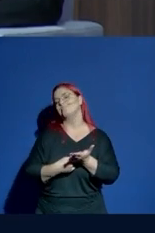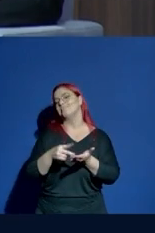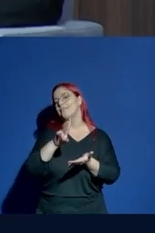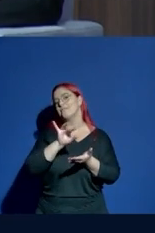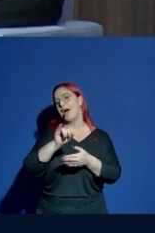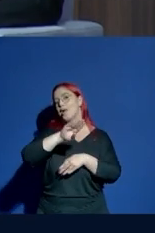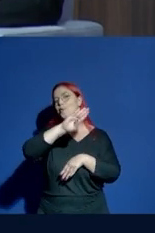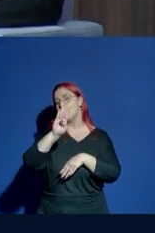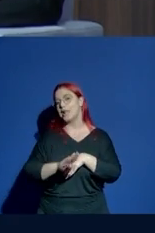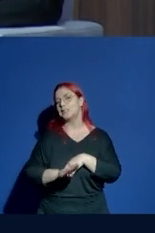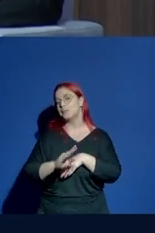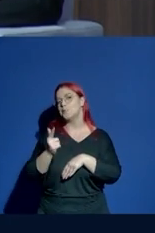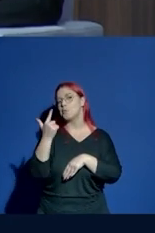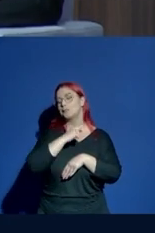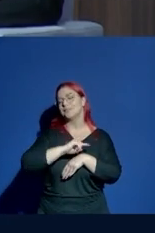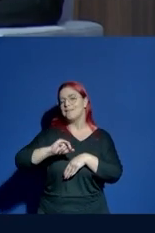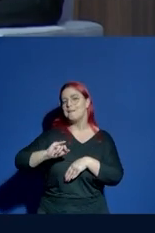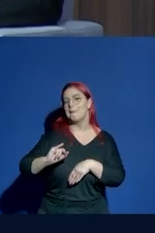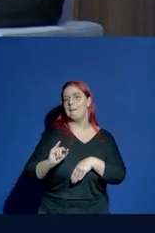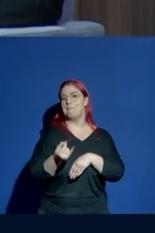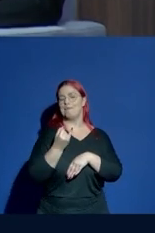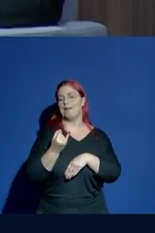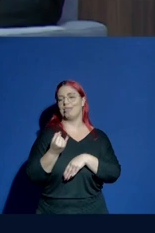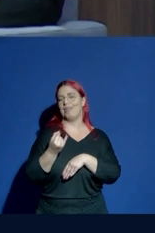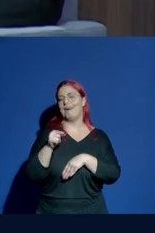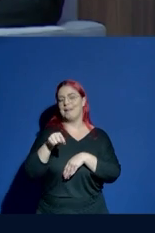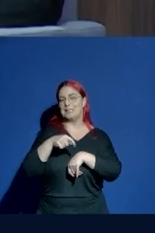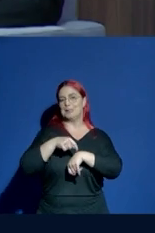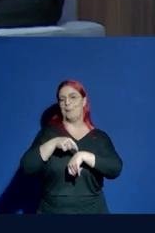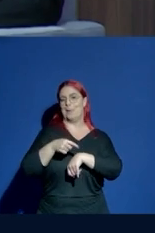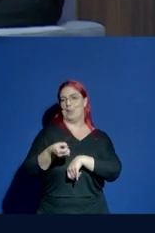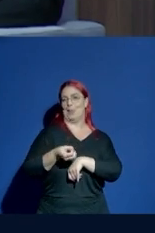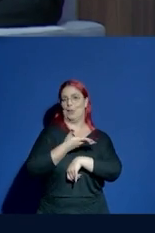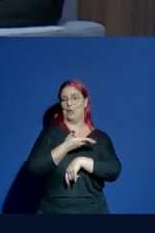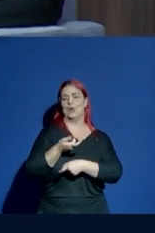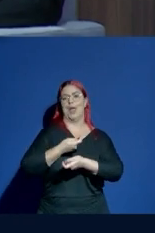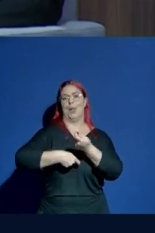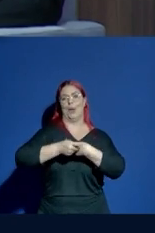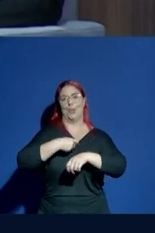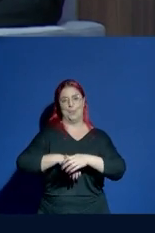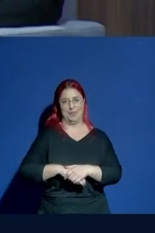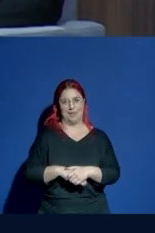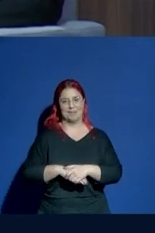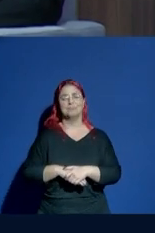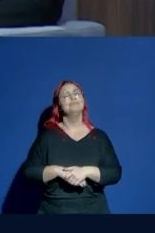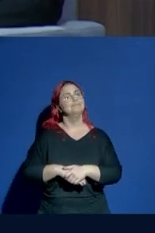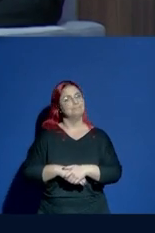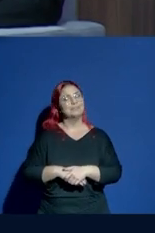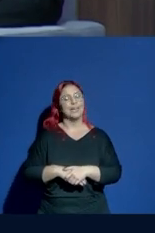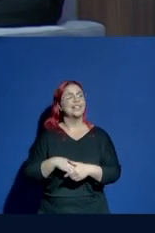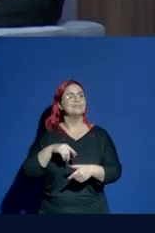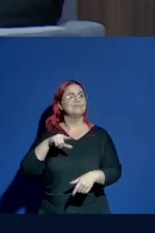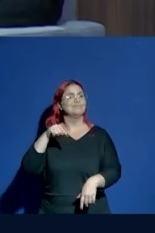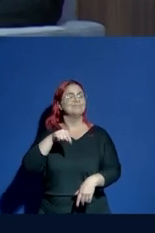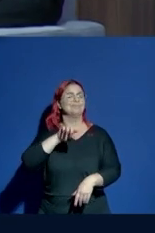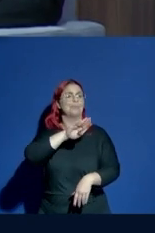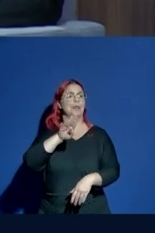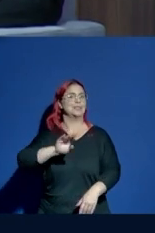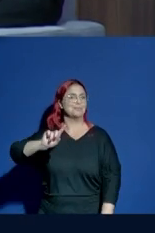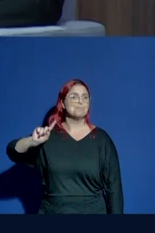o país que pode aproveitar esse novo momento essa nova economia e sair na frente